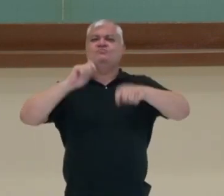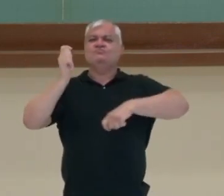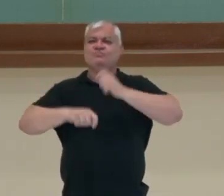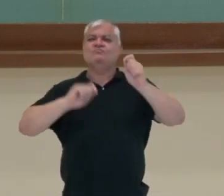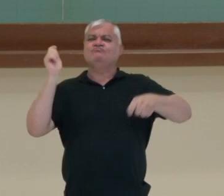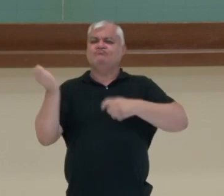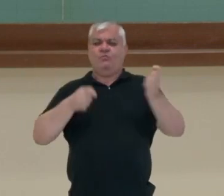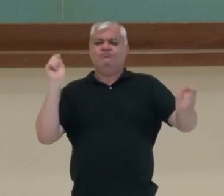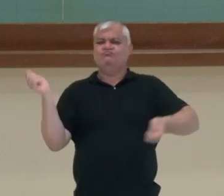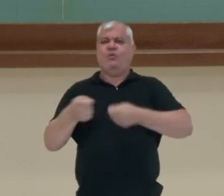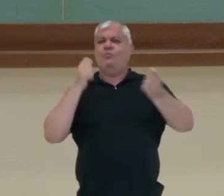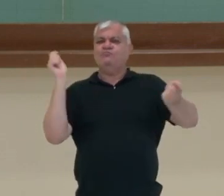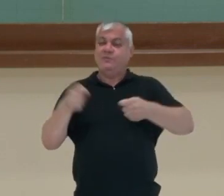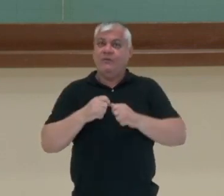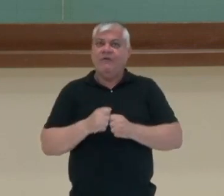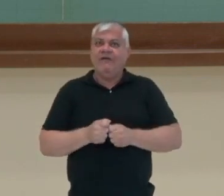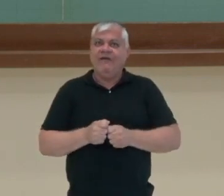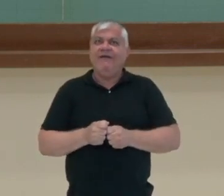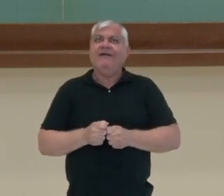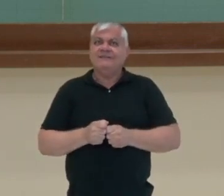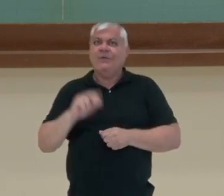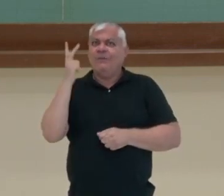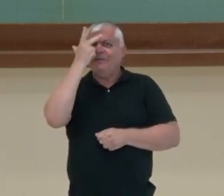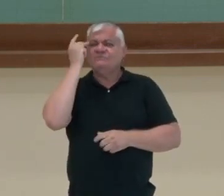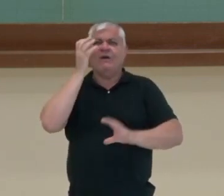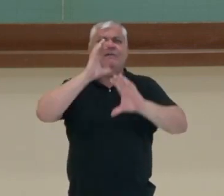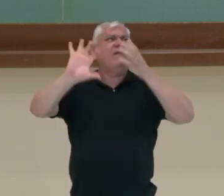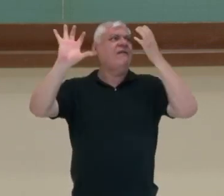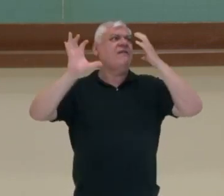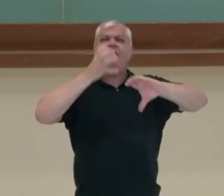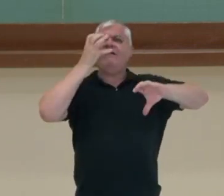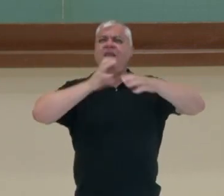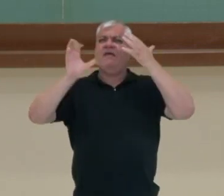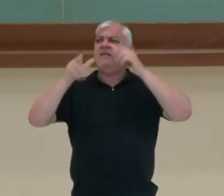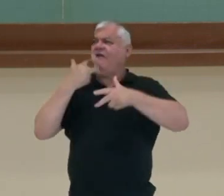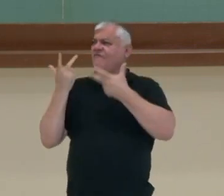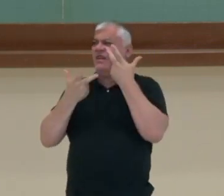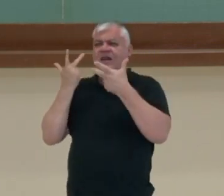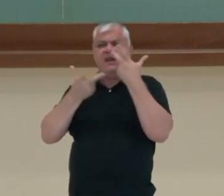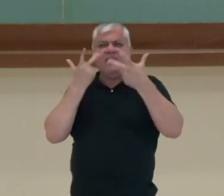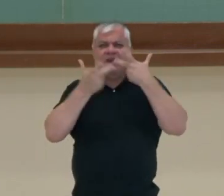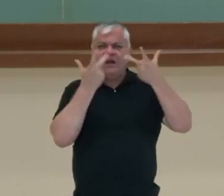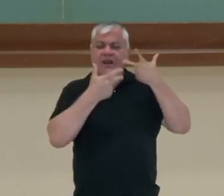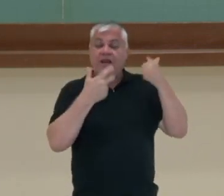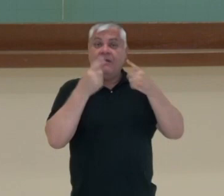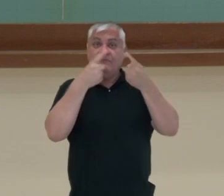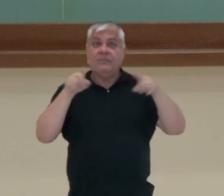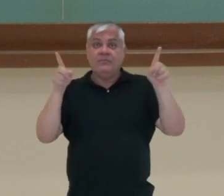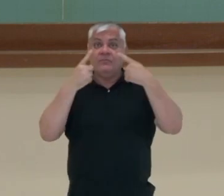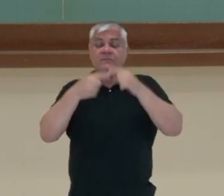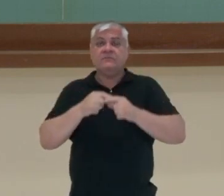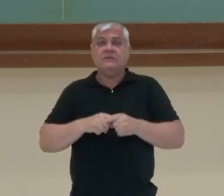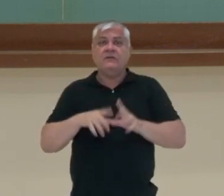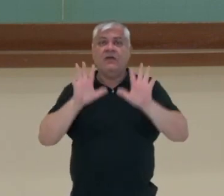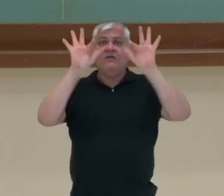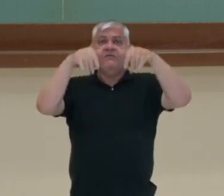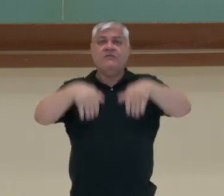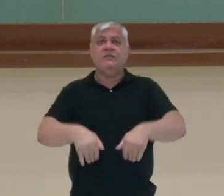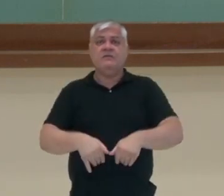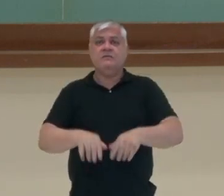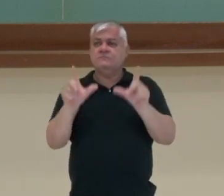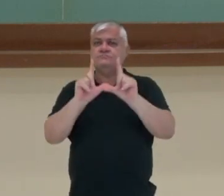dos tambores, da percussão, e daí de repente o pessoal está cantando, falando, fazendo música, e de repente termina a música e o